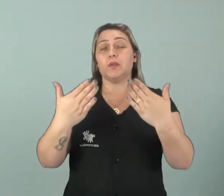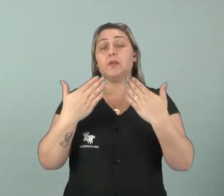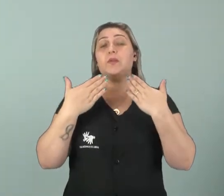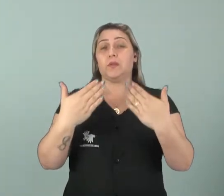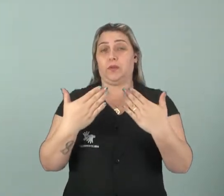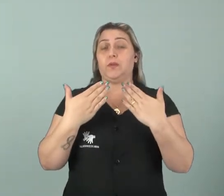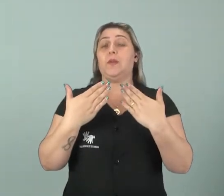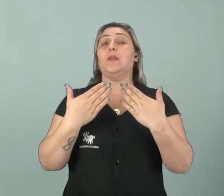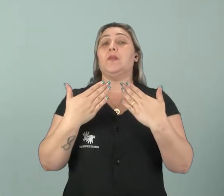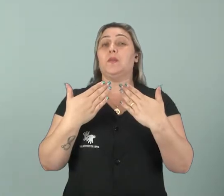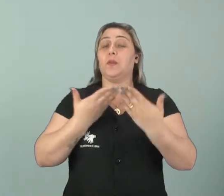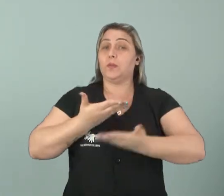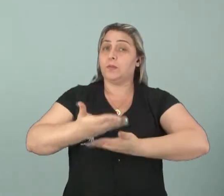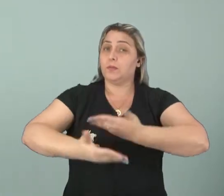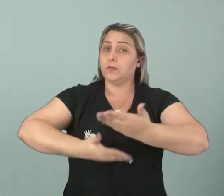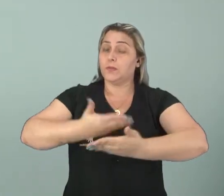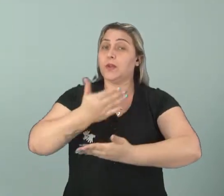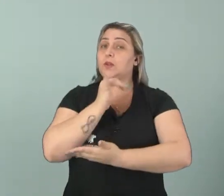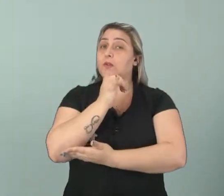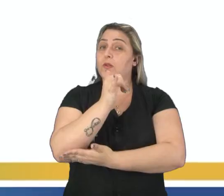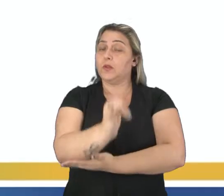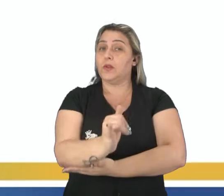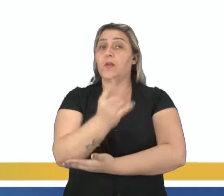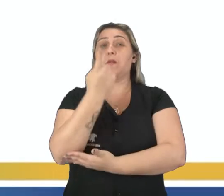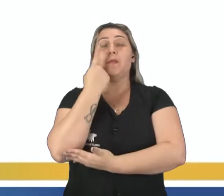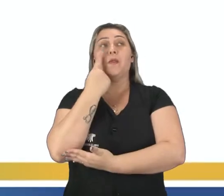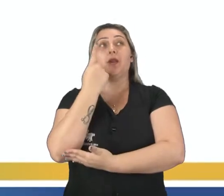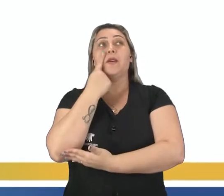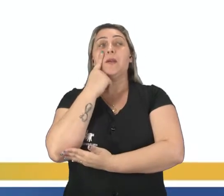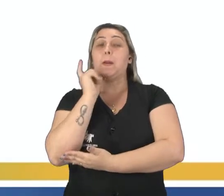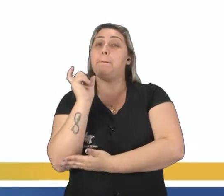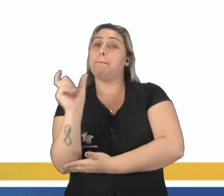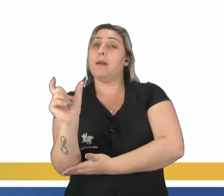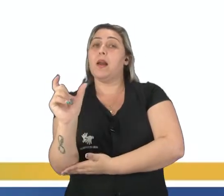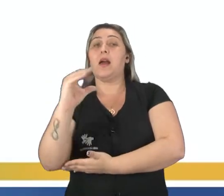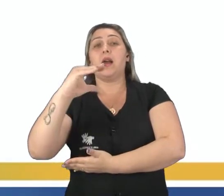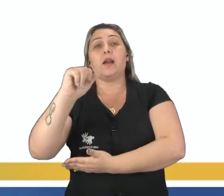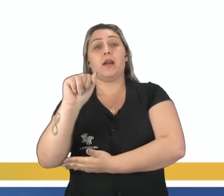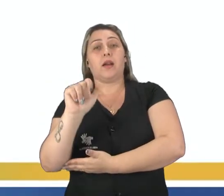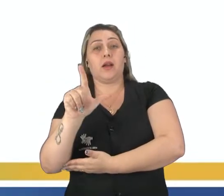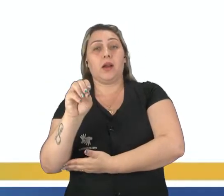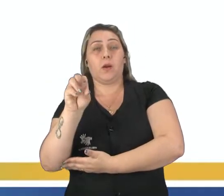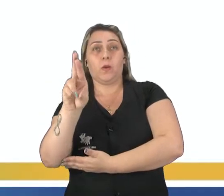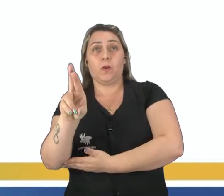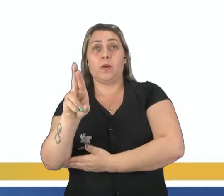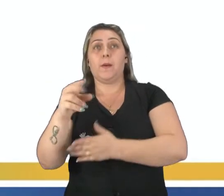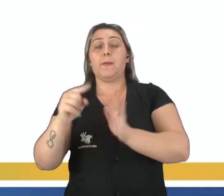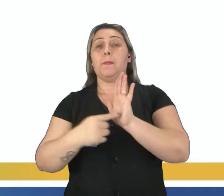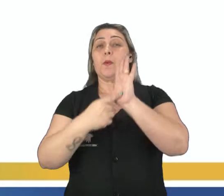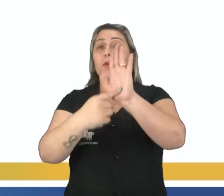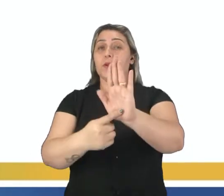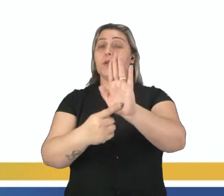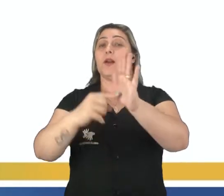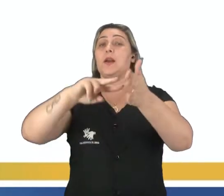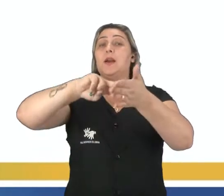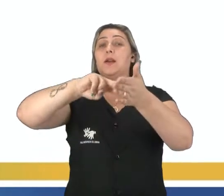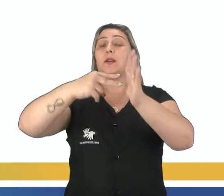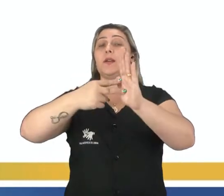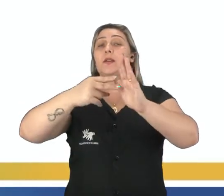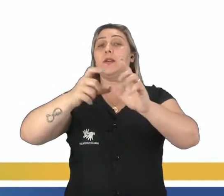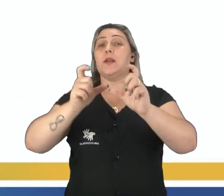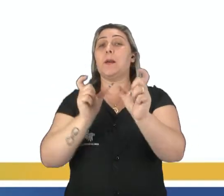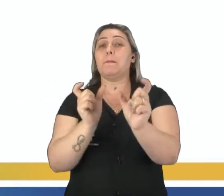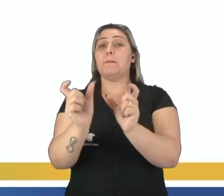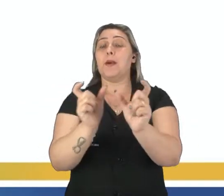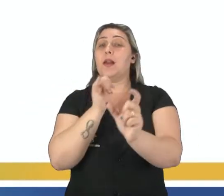trânsito ou uma passagem ali de energia. Então, tu verifica que a palavra calor está apontando para a palavra energia, porque ela é justamente